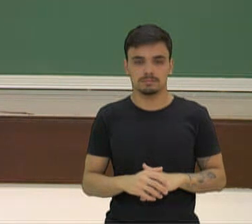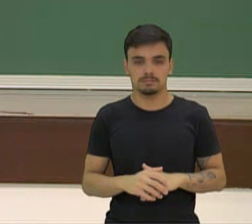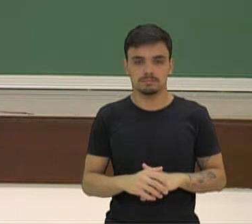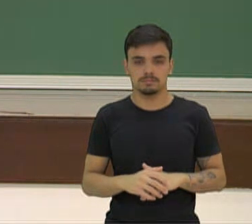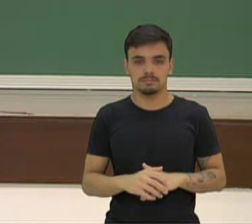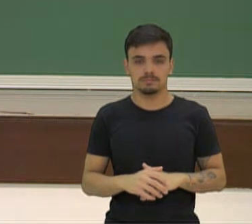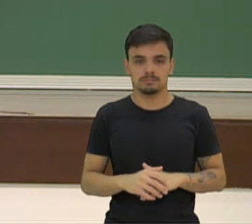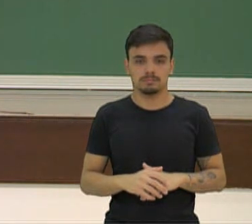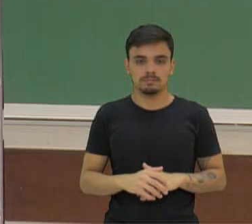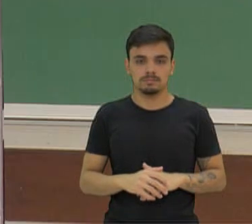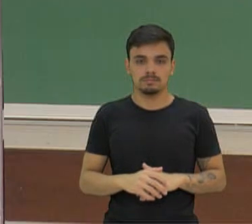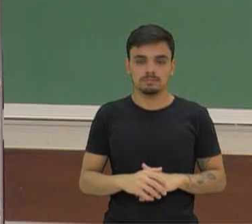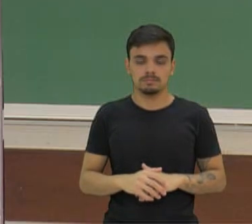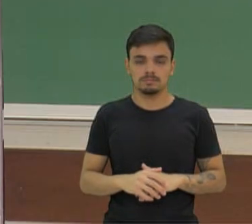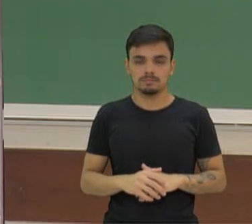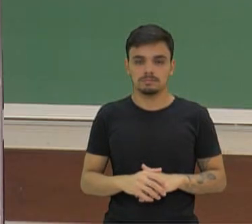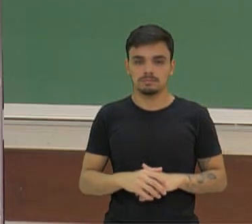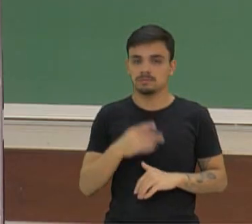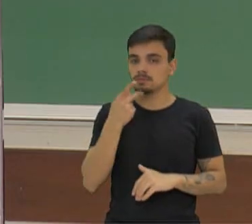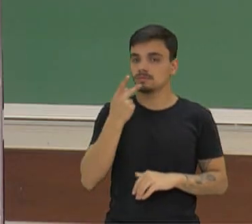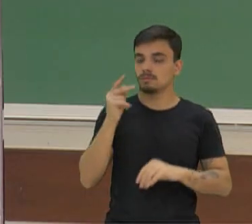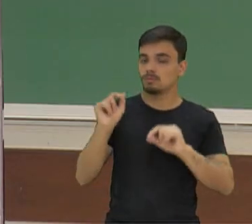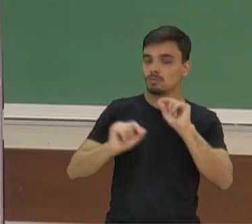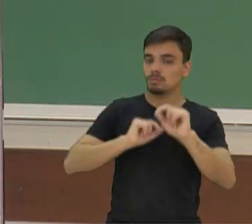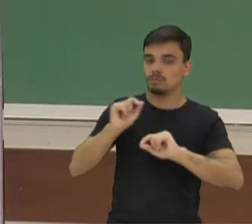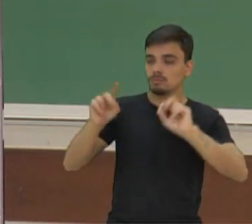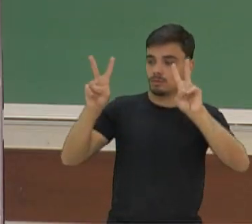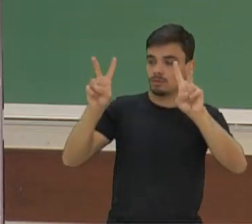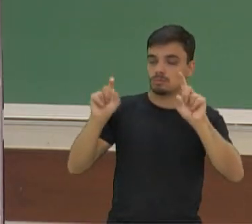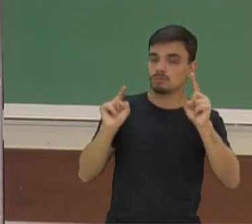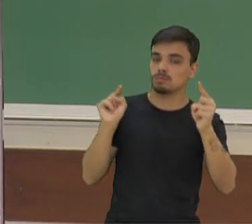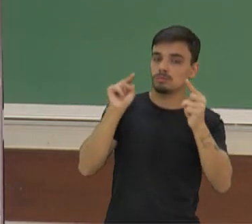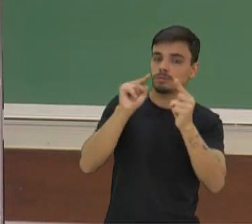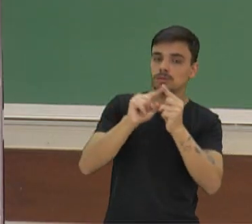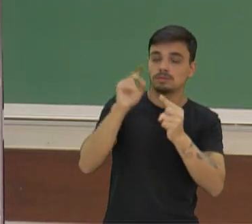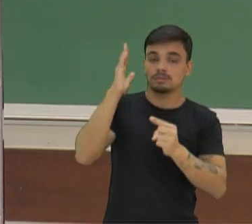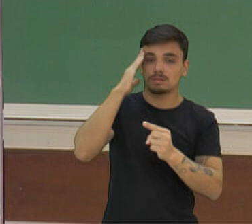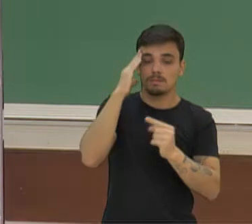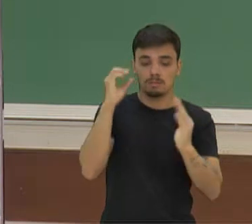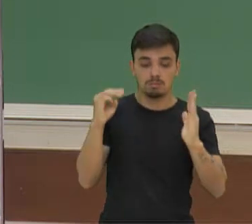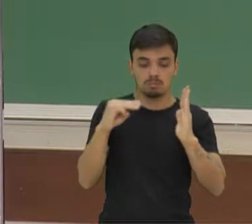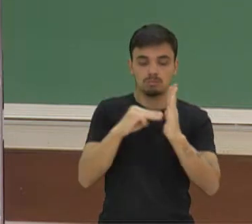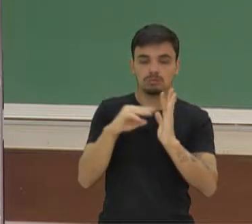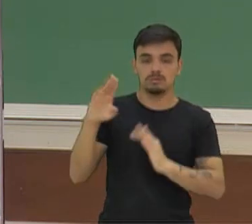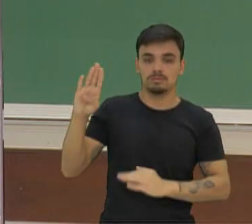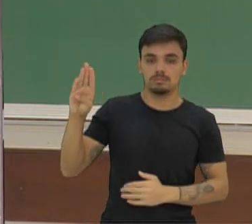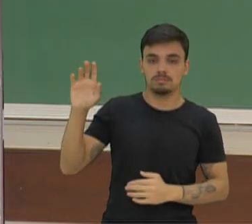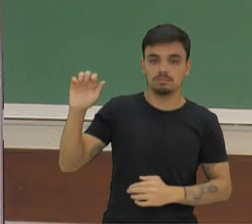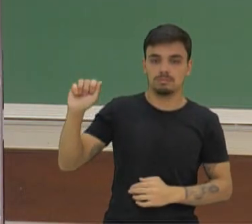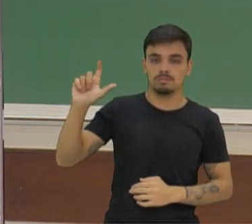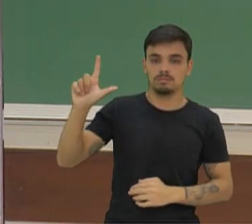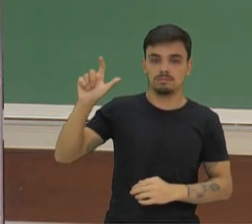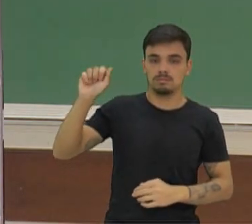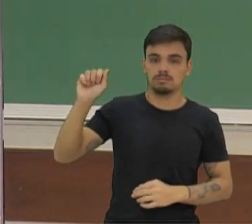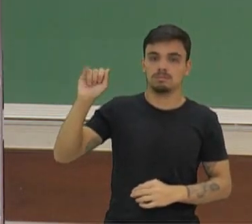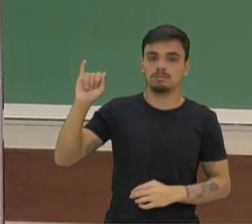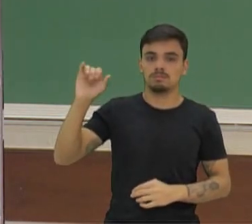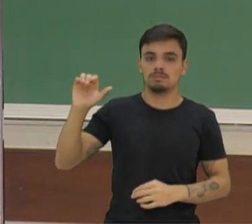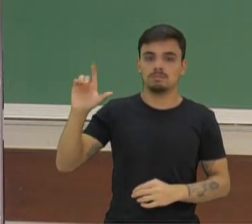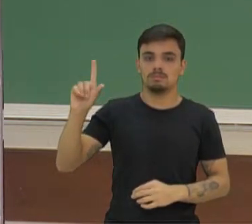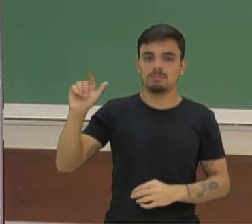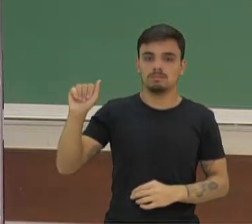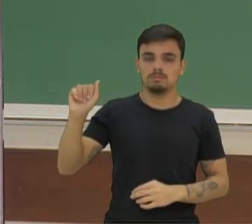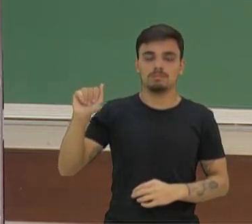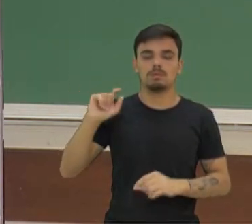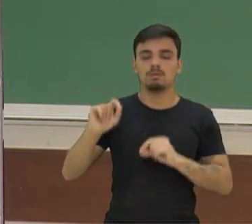E falamos que um dos objetivos é saber os motivos da balaiada. Então, o que nós temos de informação até